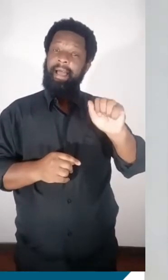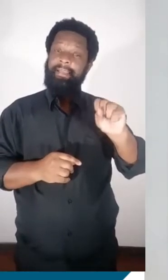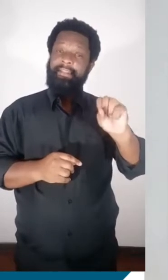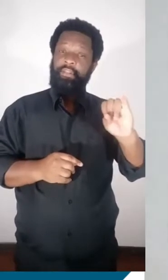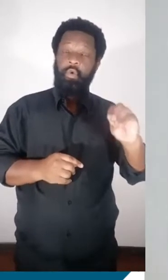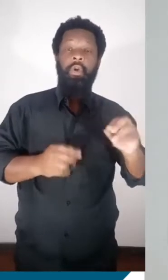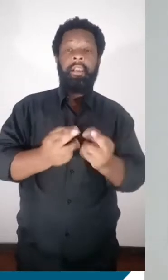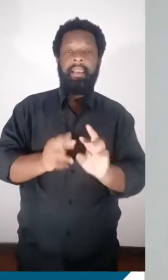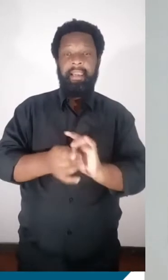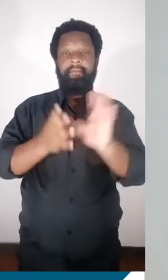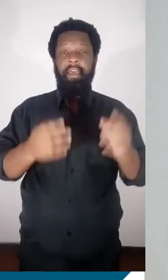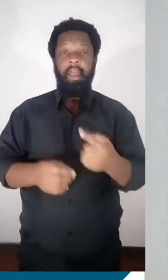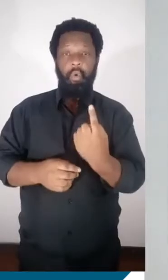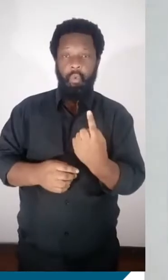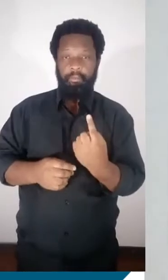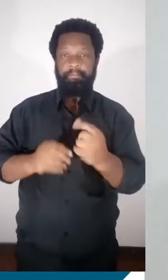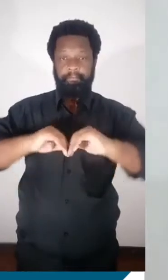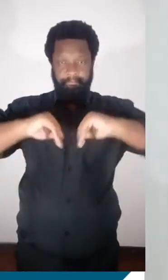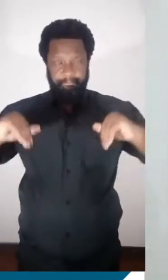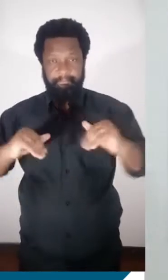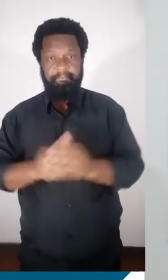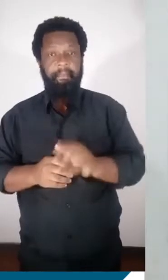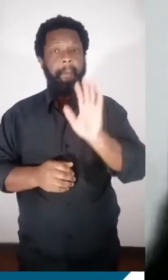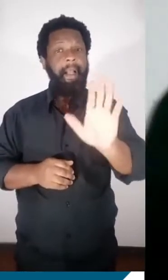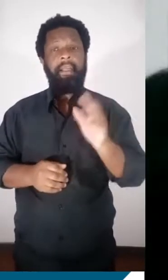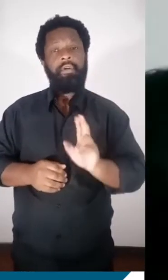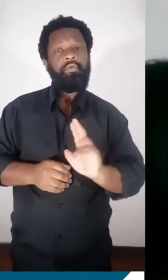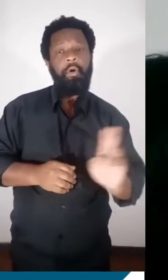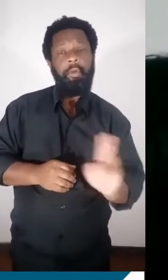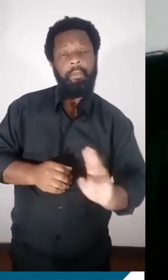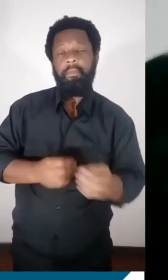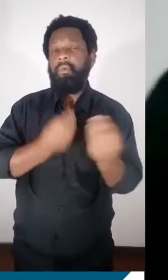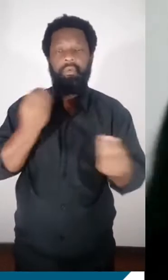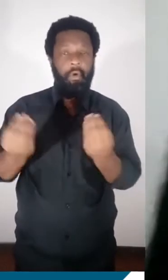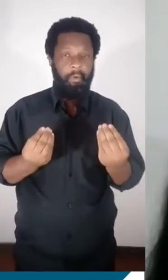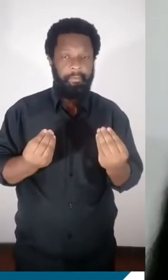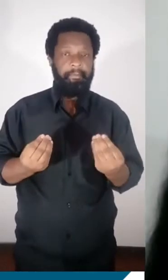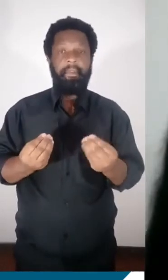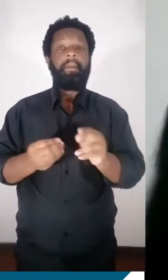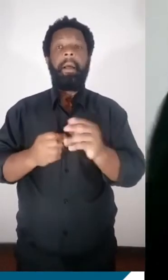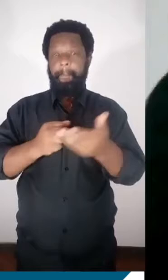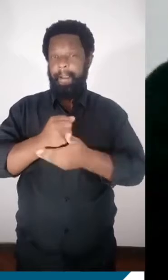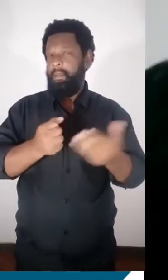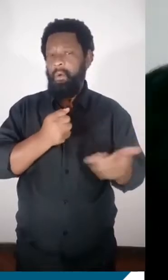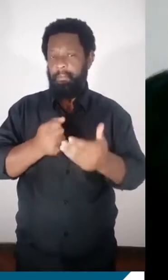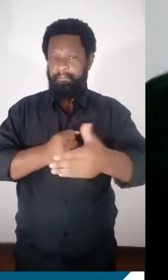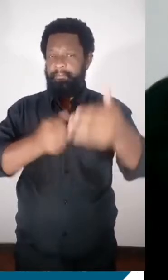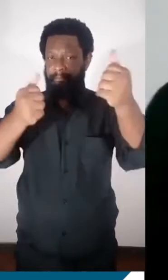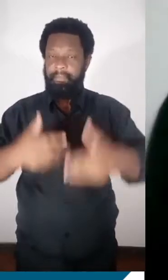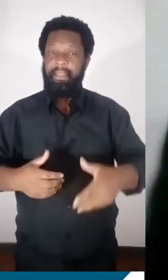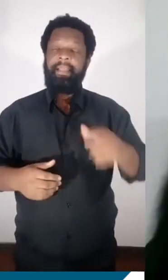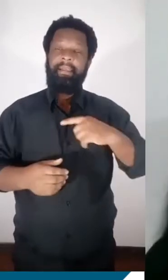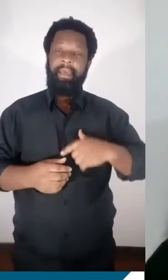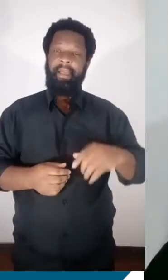libera um hidróxido. Bom, como é que a gente faz a nomenclatura das bases? Existem duas situações. Eu posso